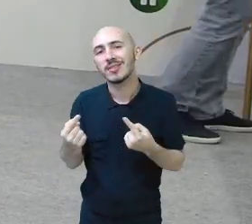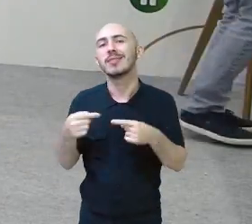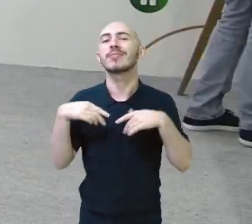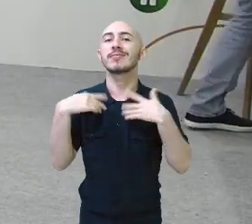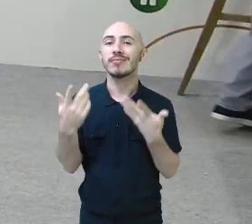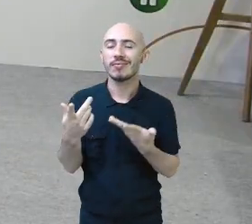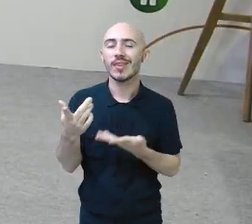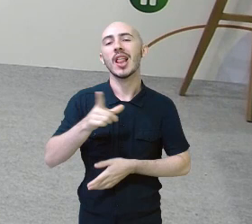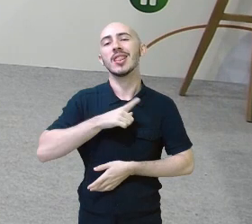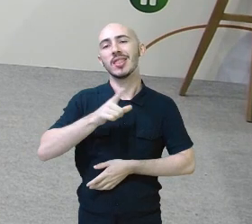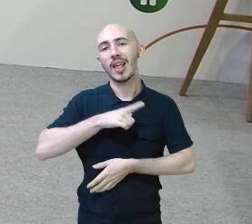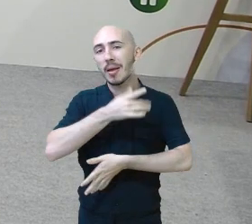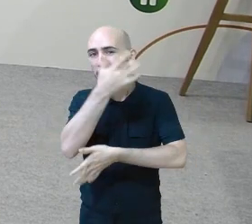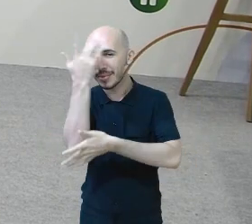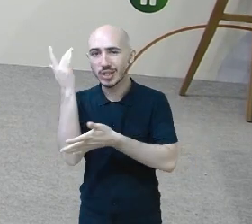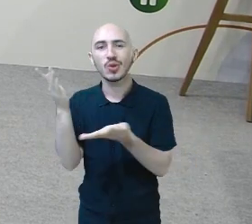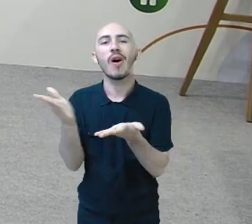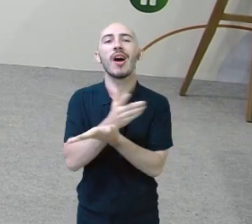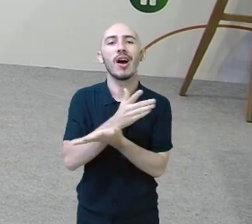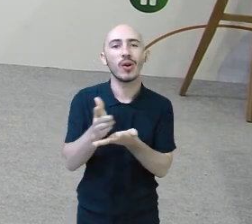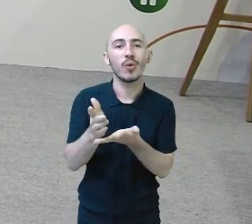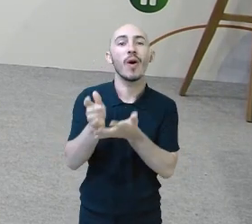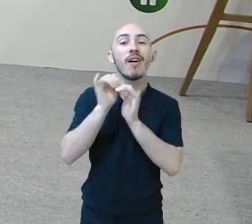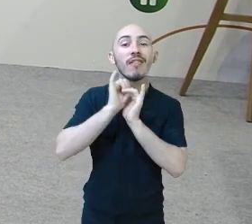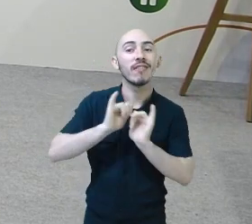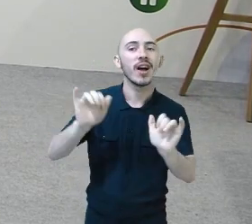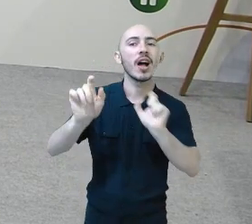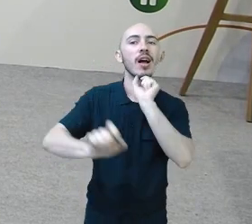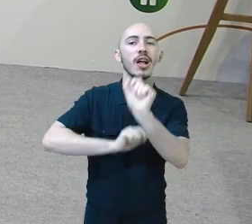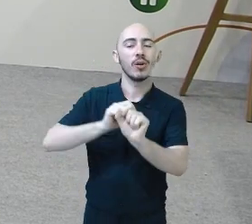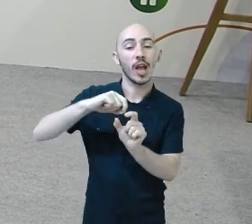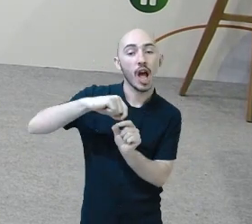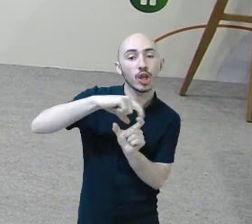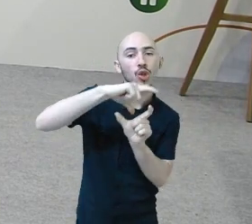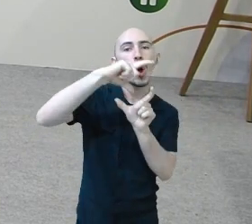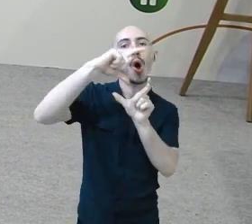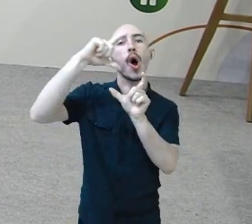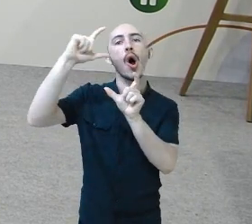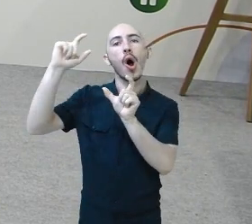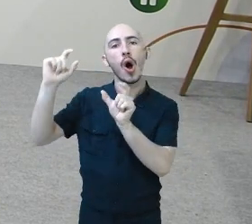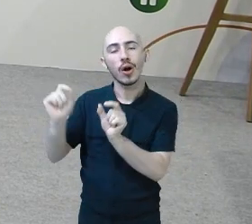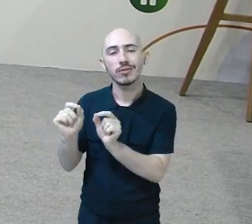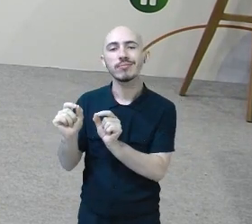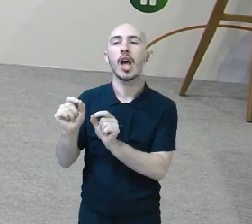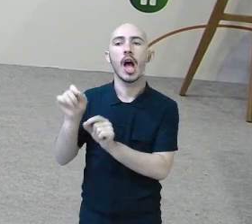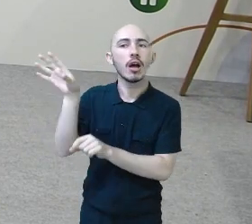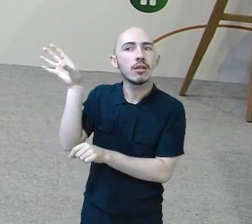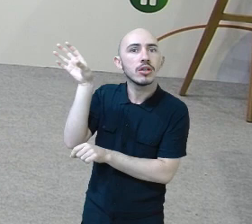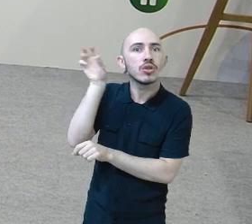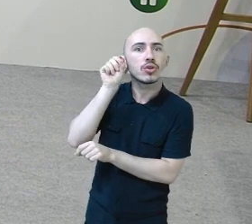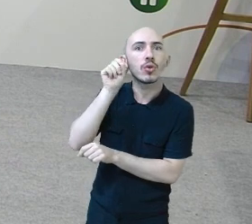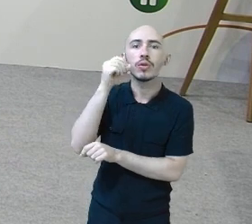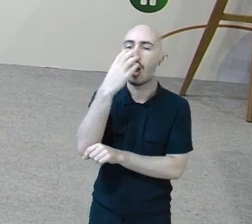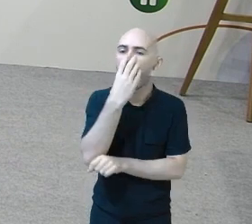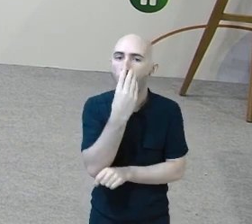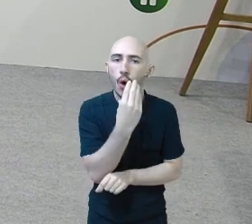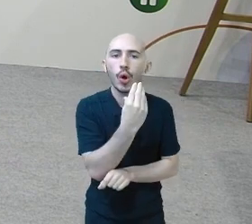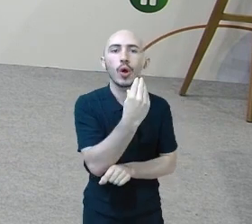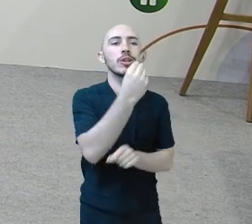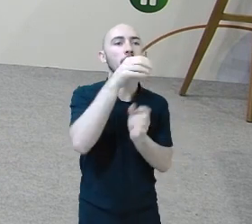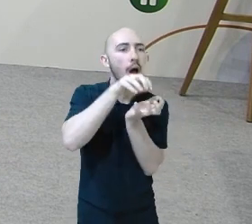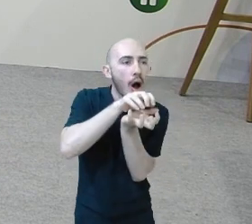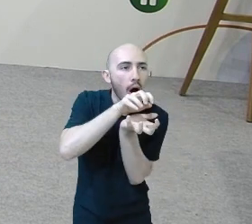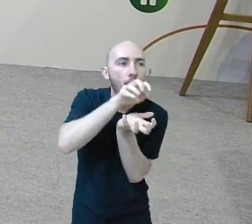ainda tem pessoas que dizem que nas noites de lua cheia escutam aquele uivado do